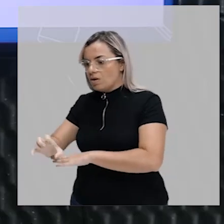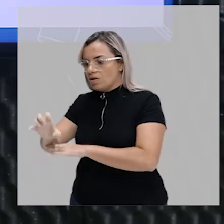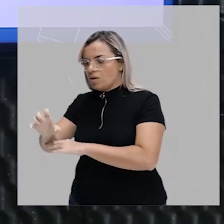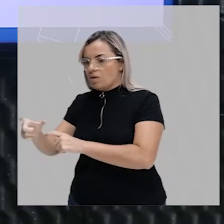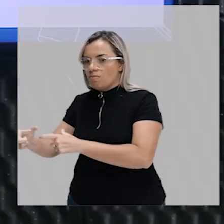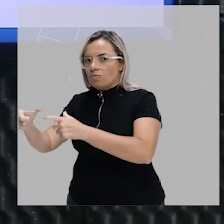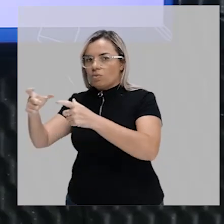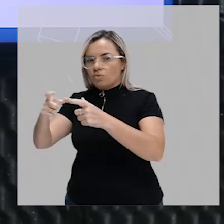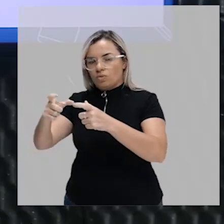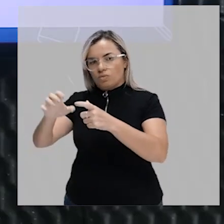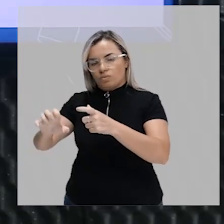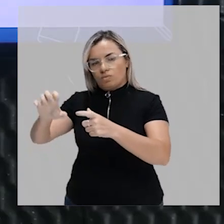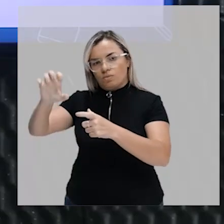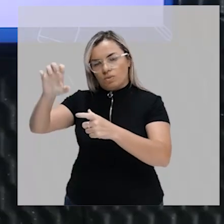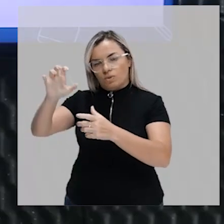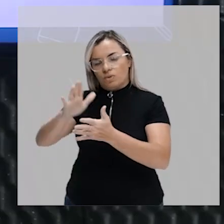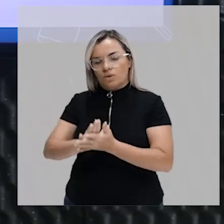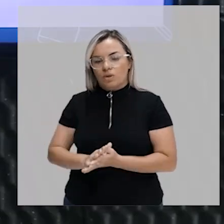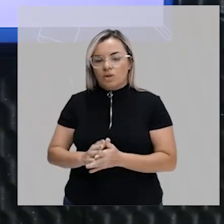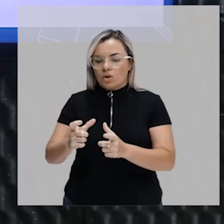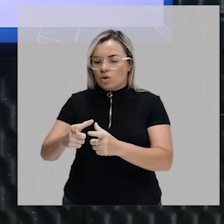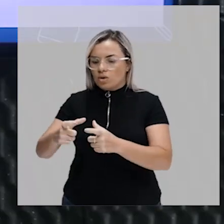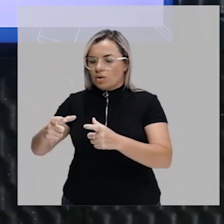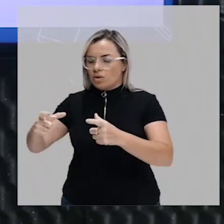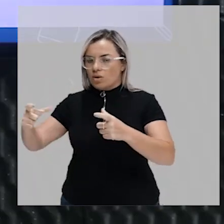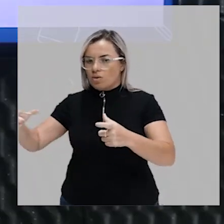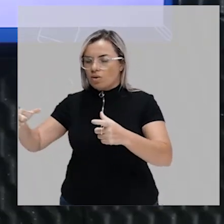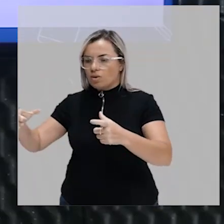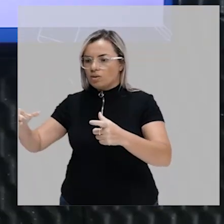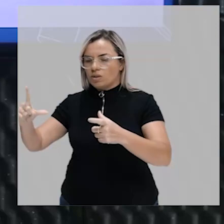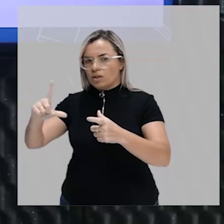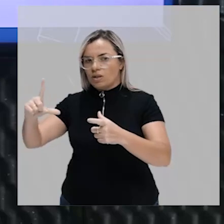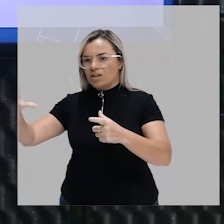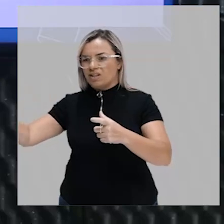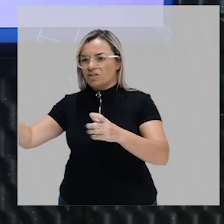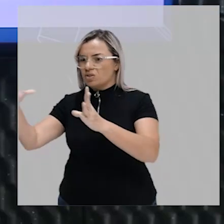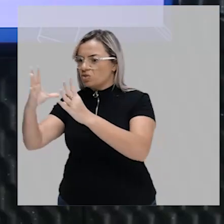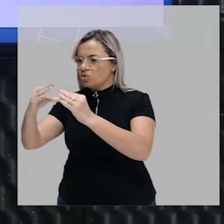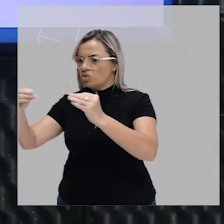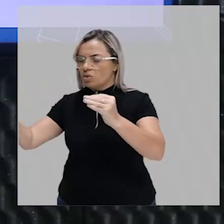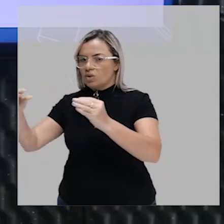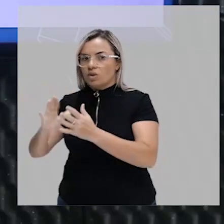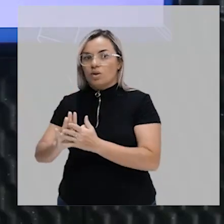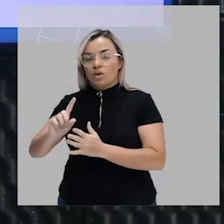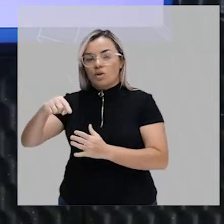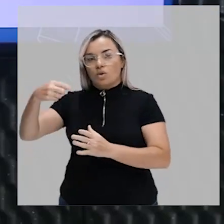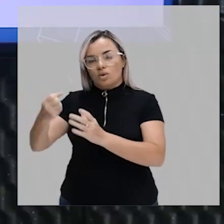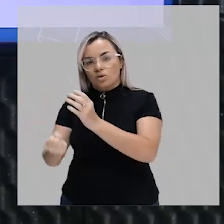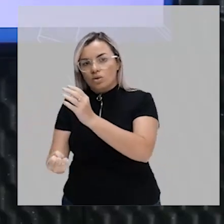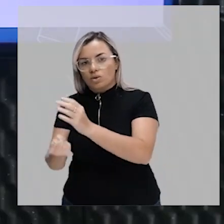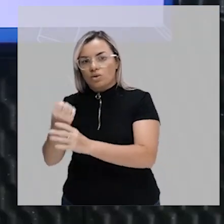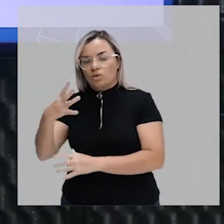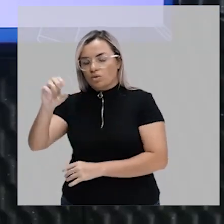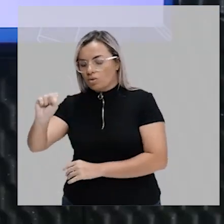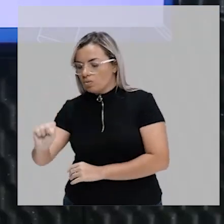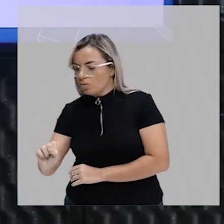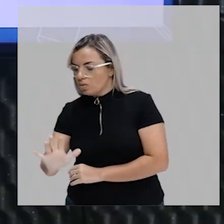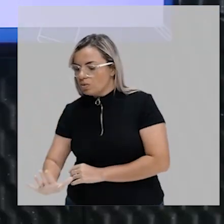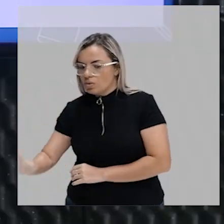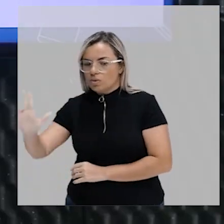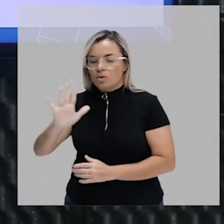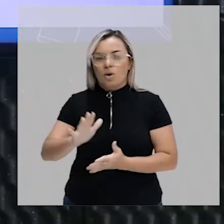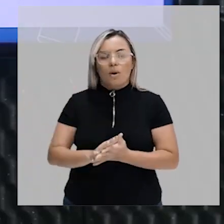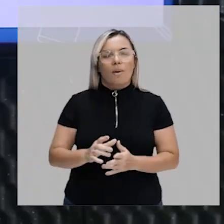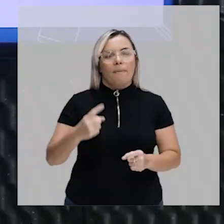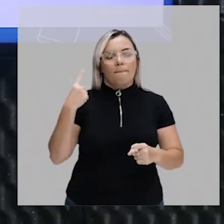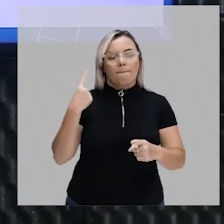outras, macro-regiões que desapareceram, como por exemplo a leste, e macro-regiões que surgiram, como por exemplo o sudeste. Por quê,